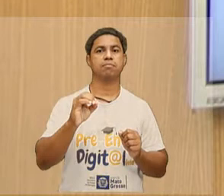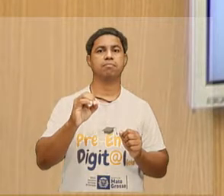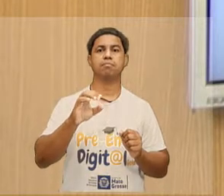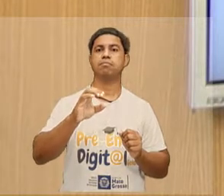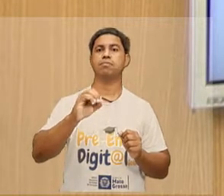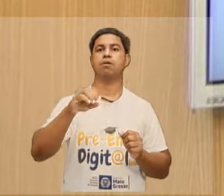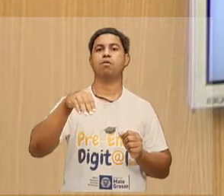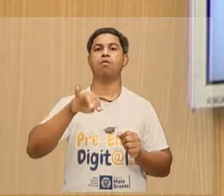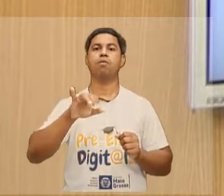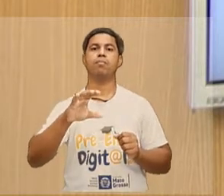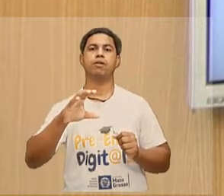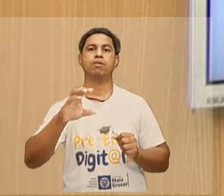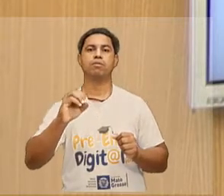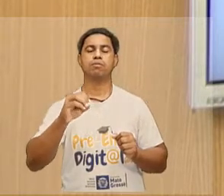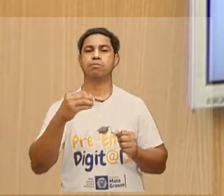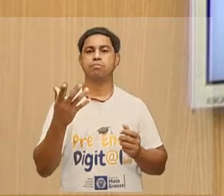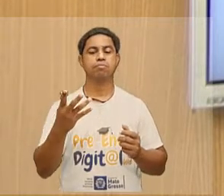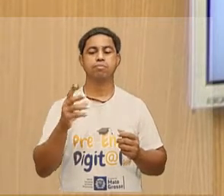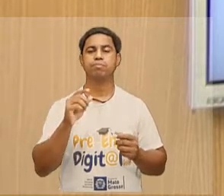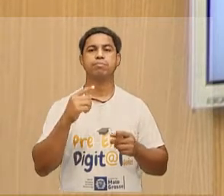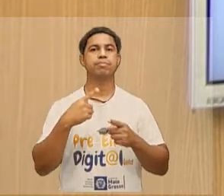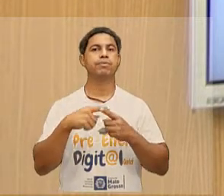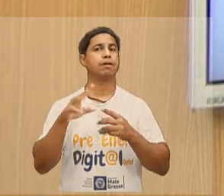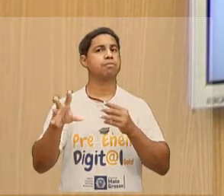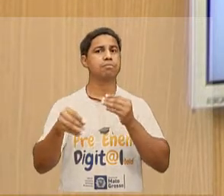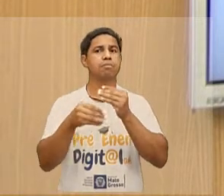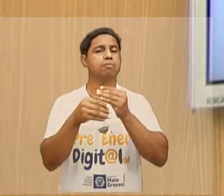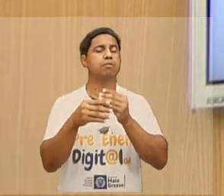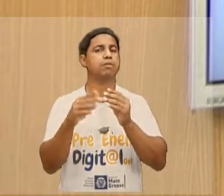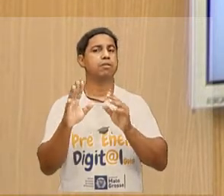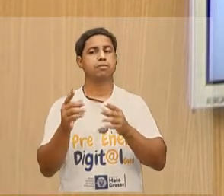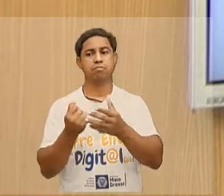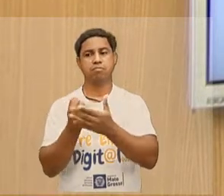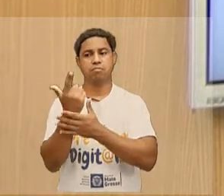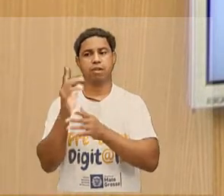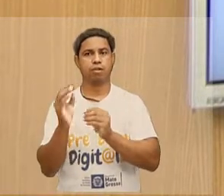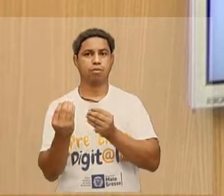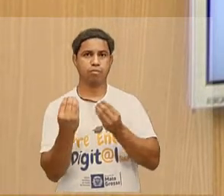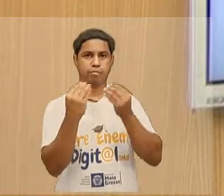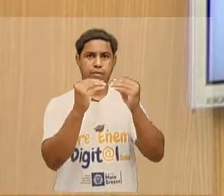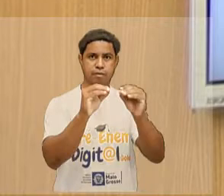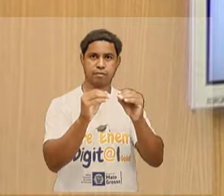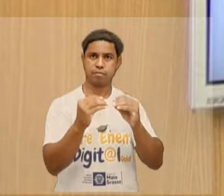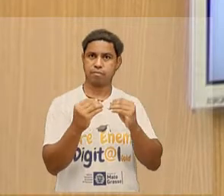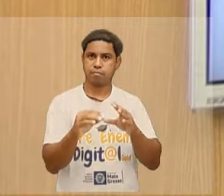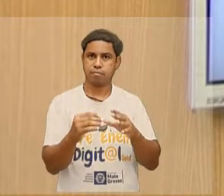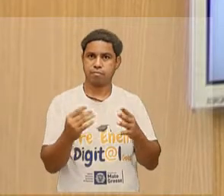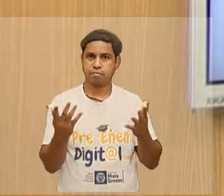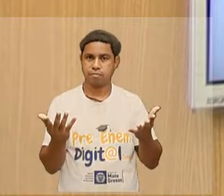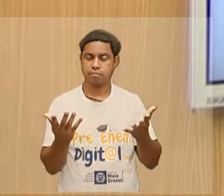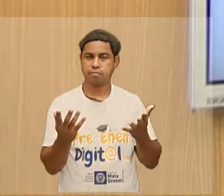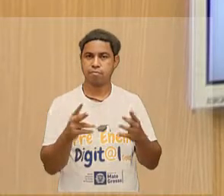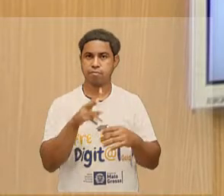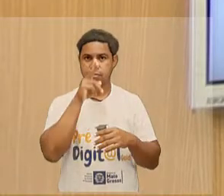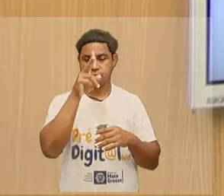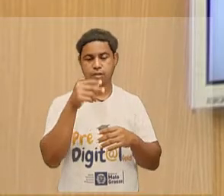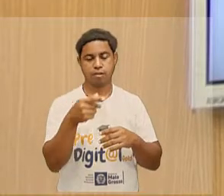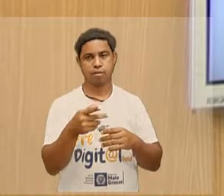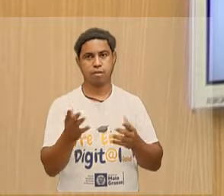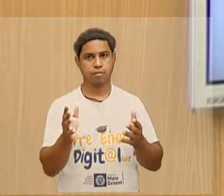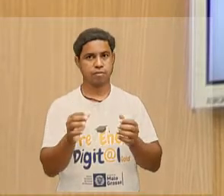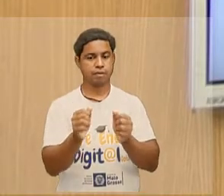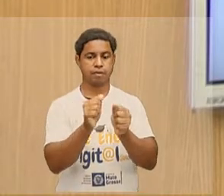é ômico, que o resistor é um componente que você compra e coloca aqui dentro. Então, o resistor é ômico quando o valor dele não